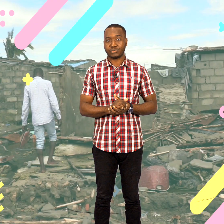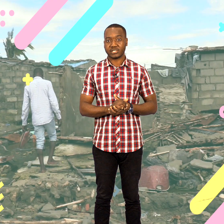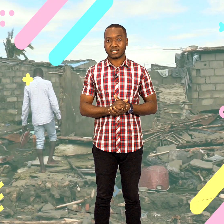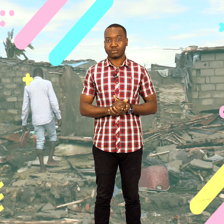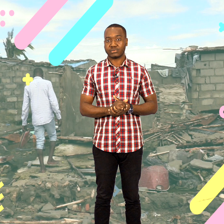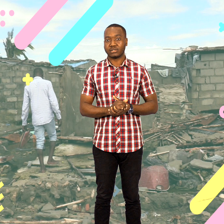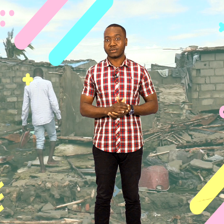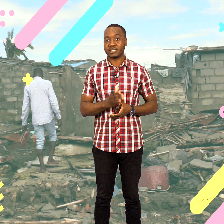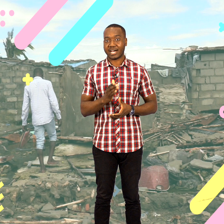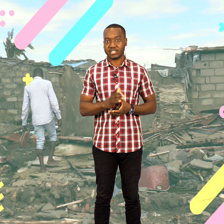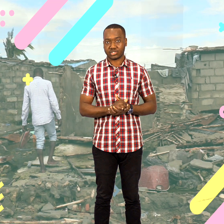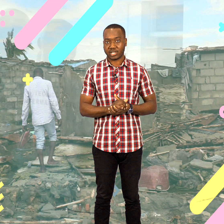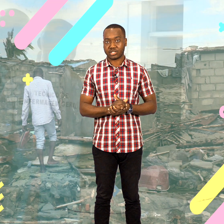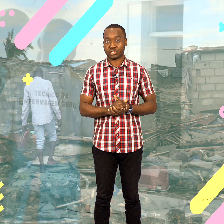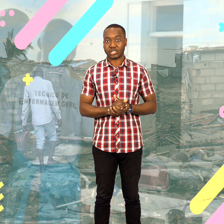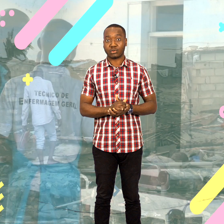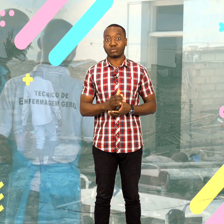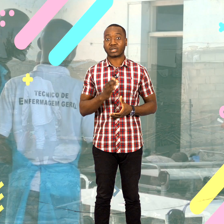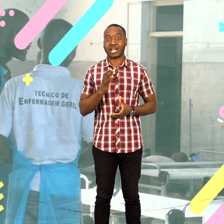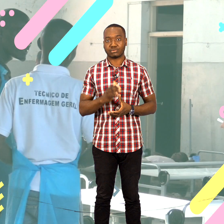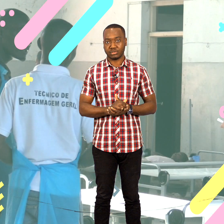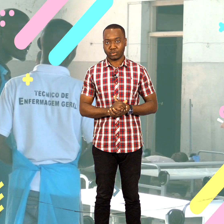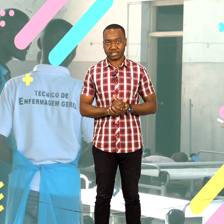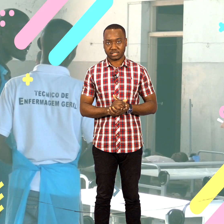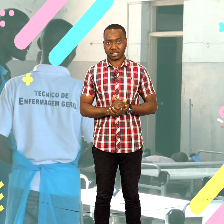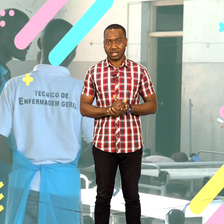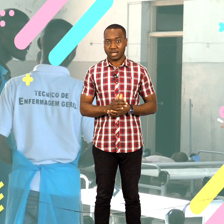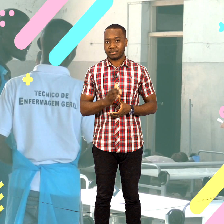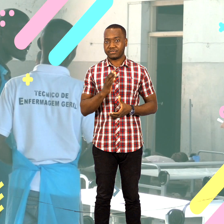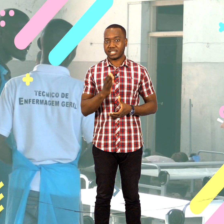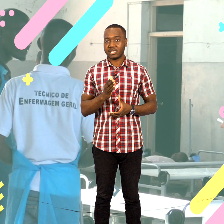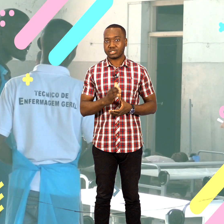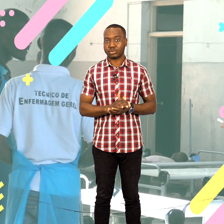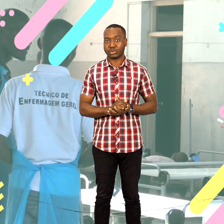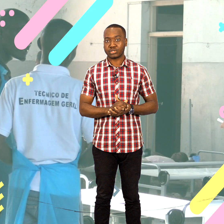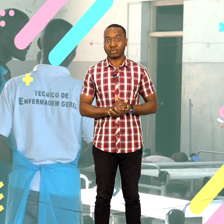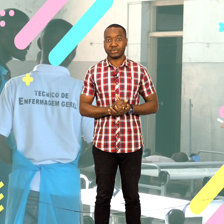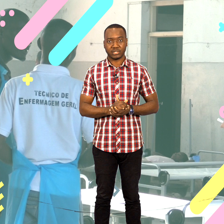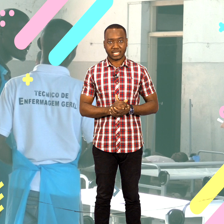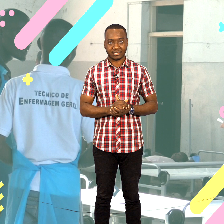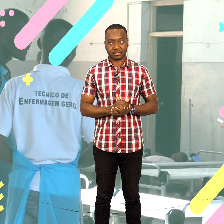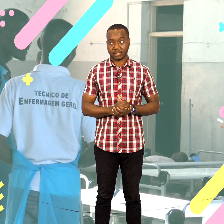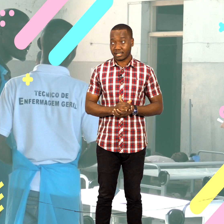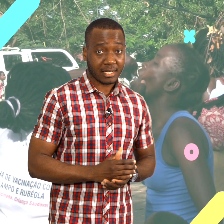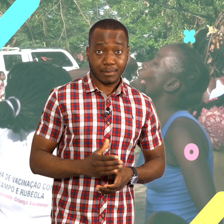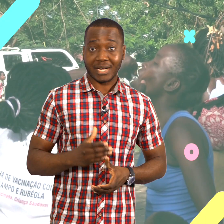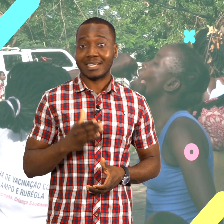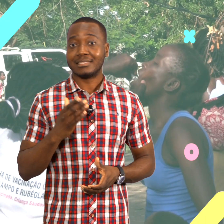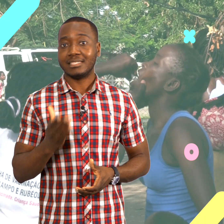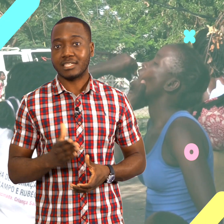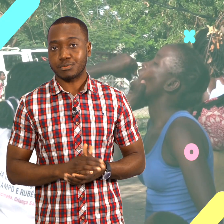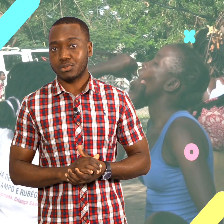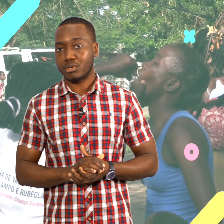e destruição, o ciclone Idai e as cheias deixaram um rastro de doenças. Preveni-las tornou-se uma prioridade.